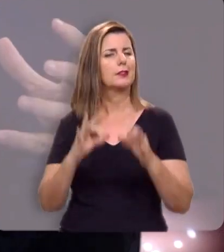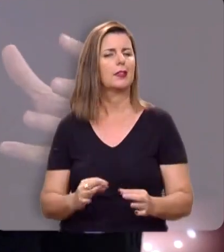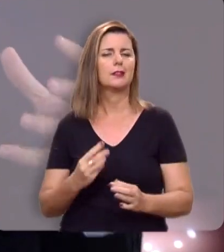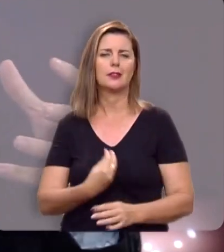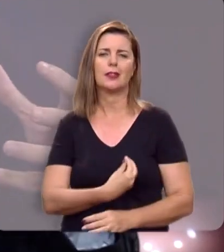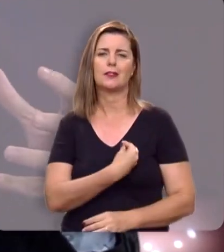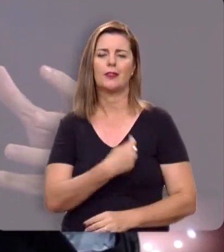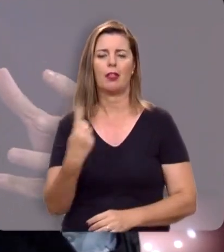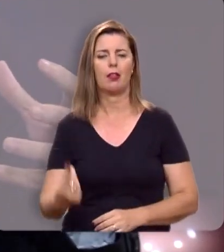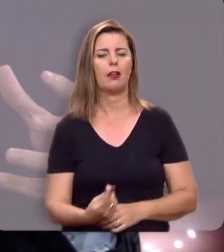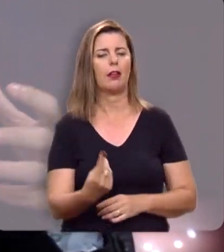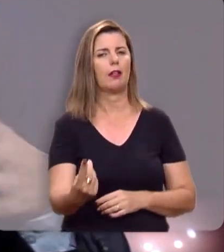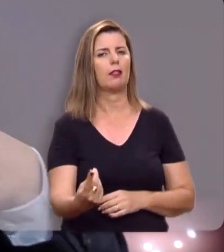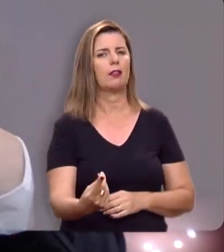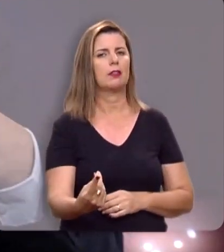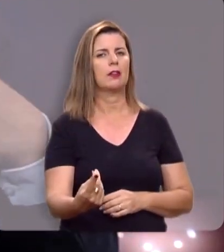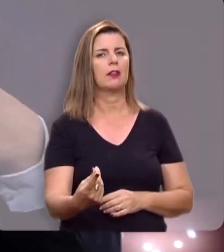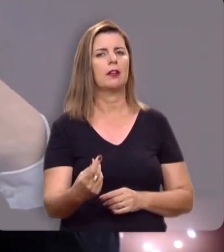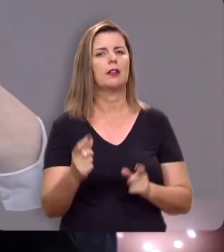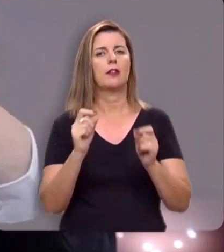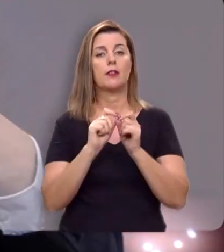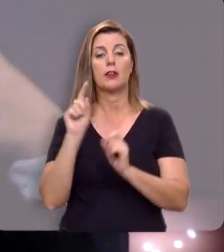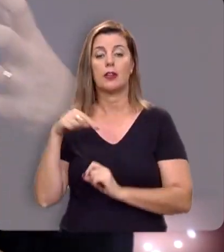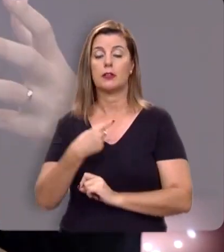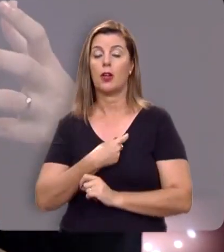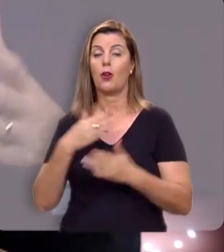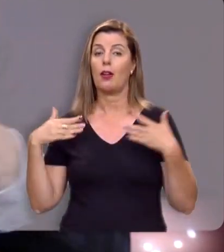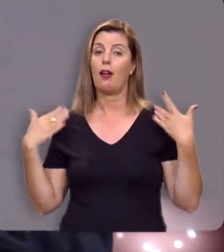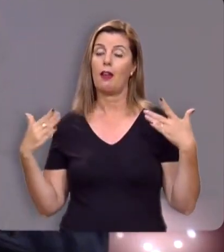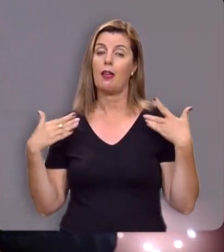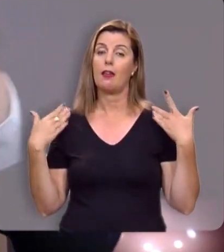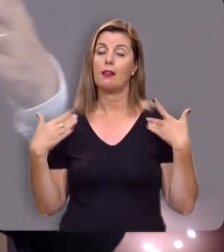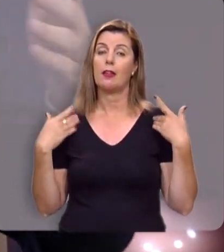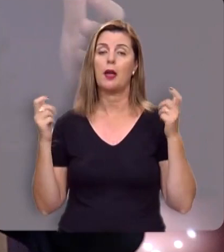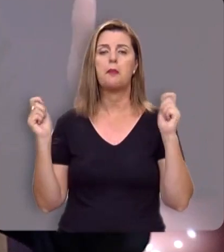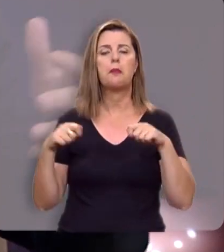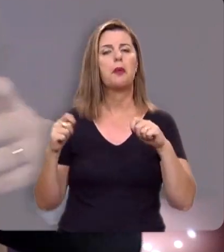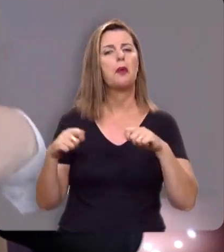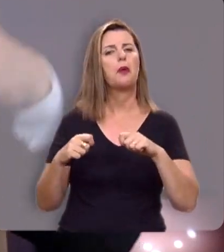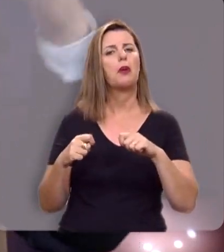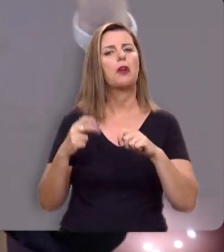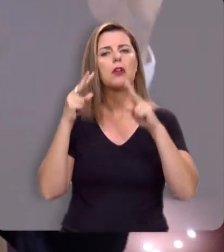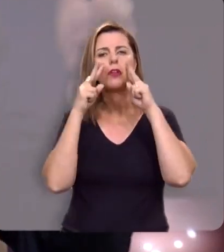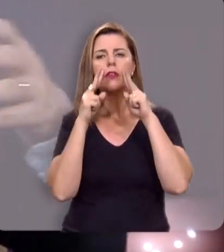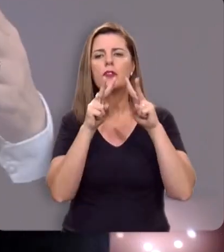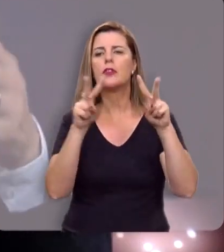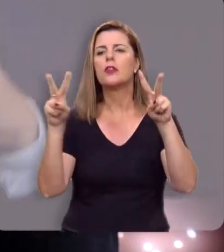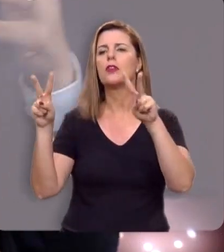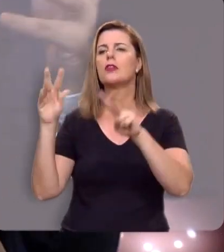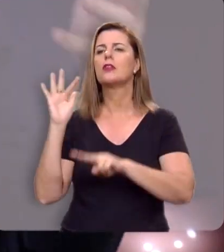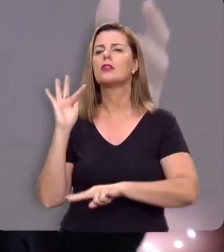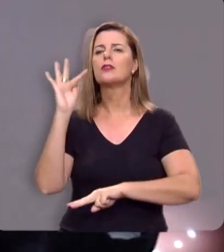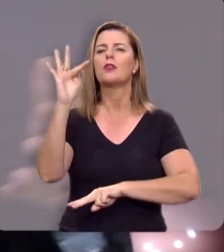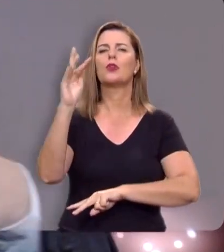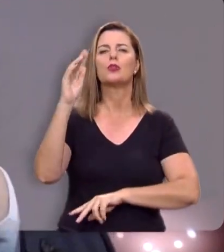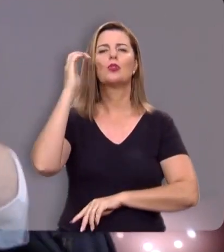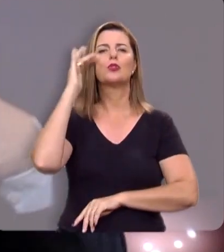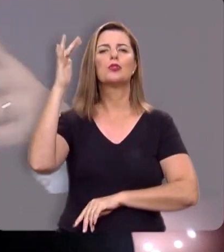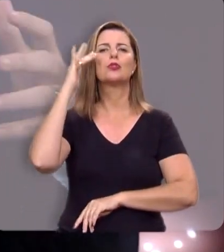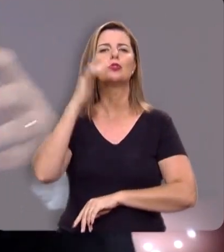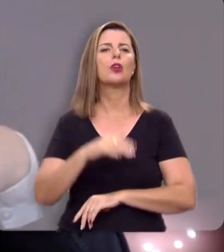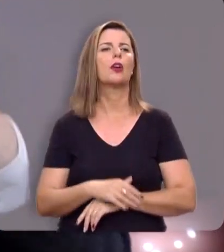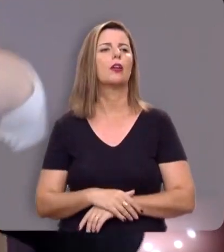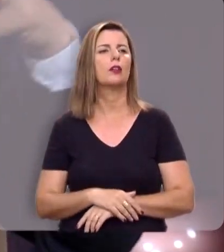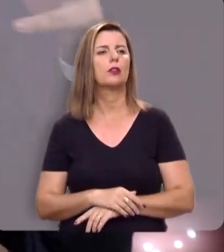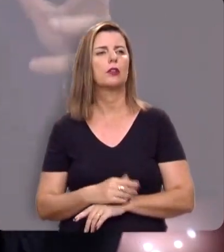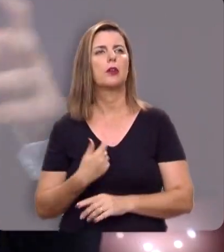convicção da eternidade, né? Ela gera em nós essa alegria e podemos, né, vislumbrar, sonhar, né, como o pastor Roster